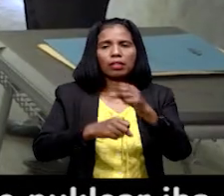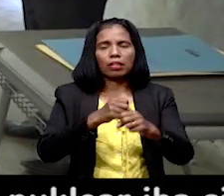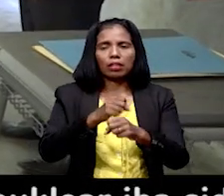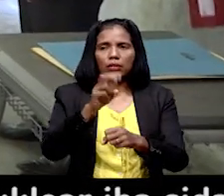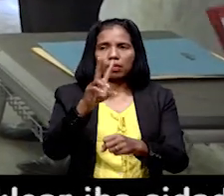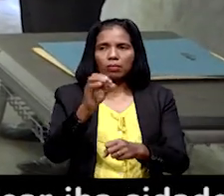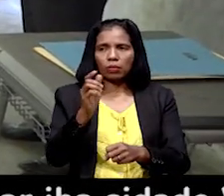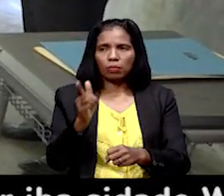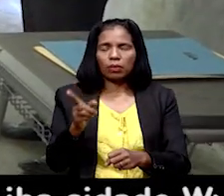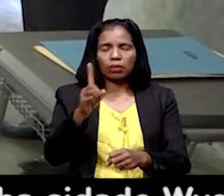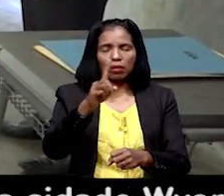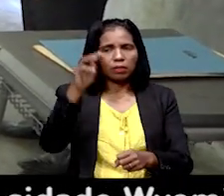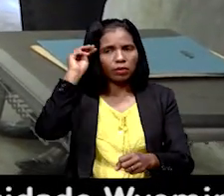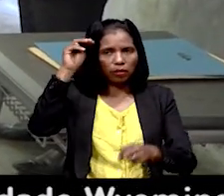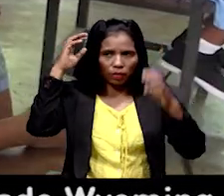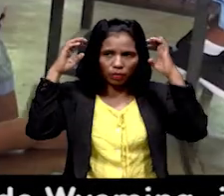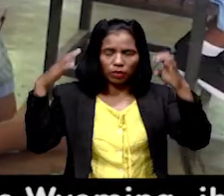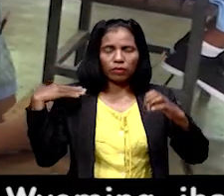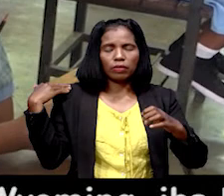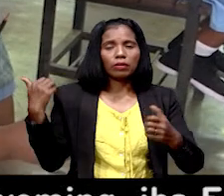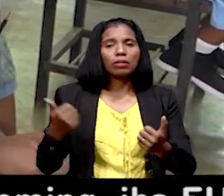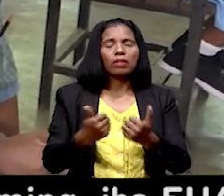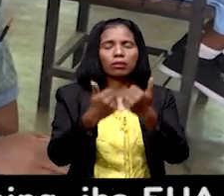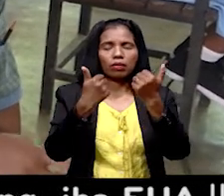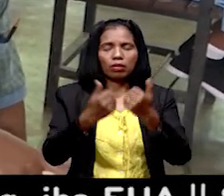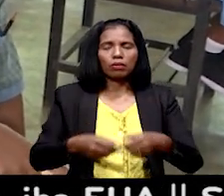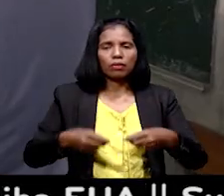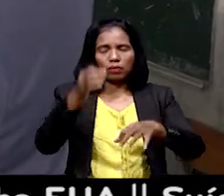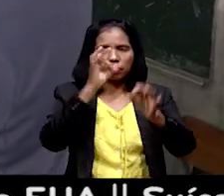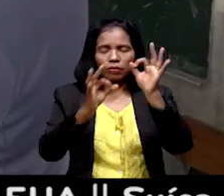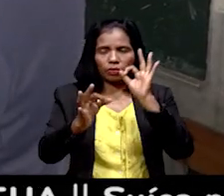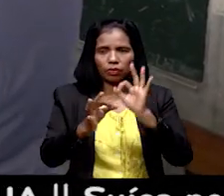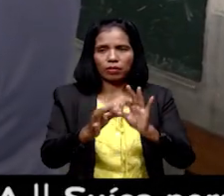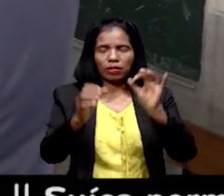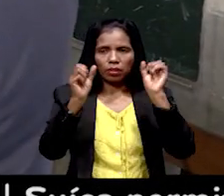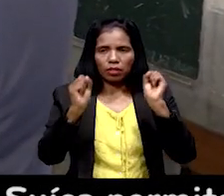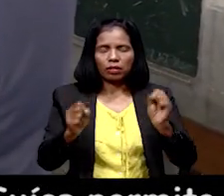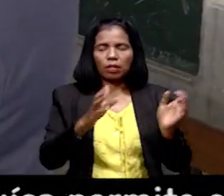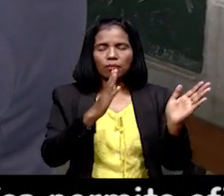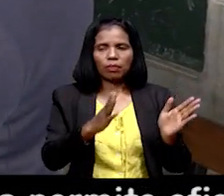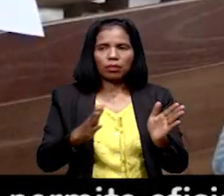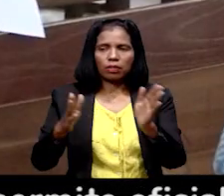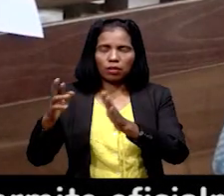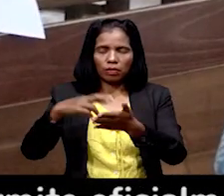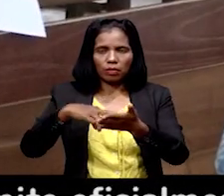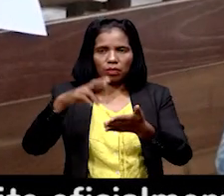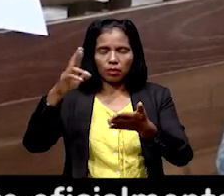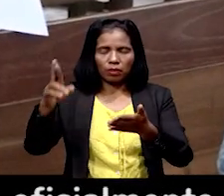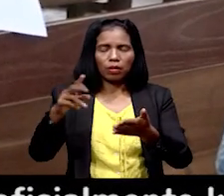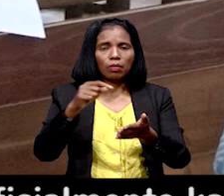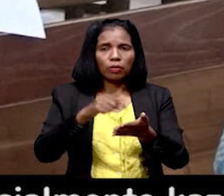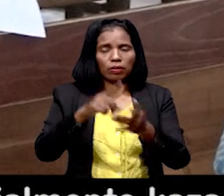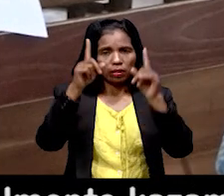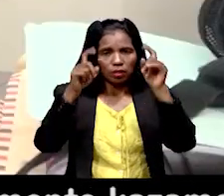Singida, Ministério da Educação, Juventude e Desporto, garante na fato em confidencialidade e a processo correção ba pontos exame nacional